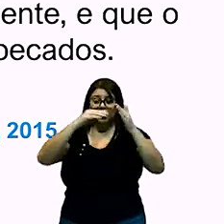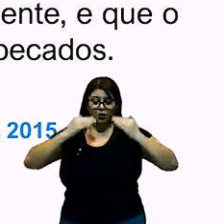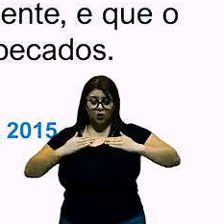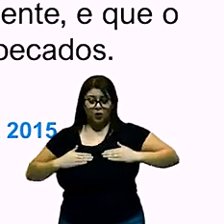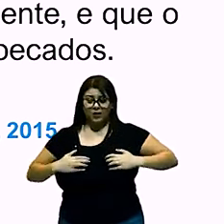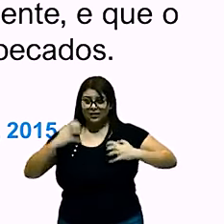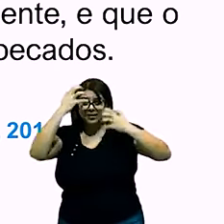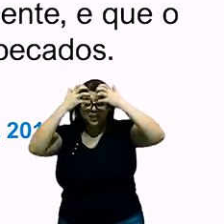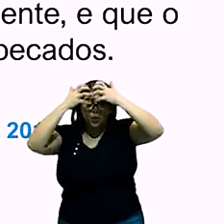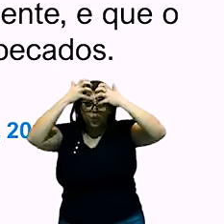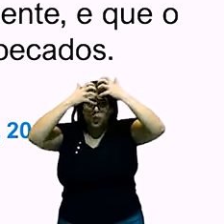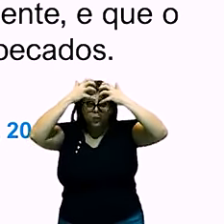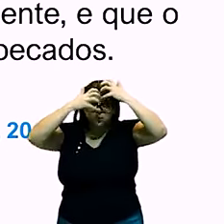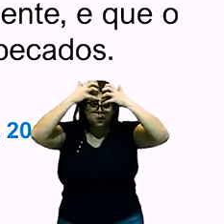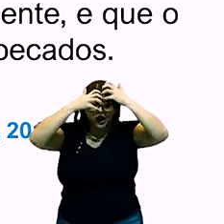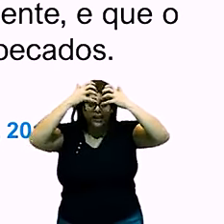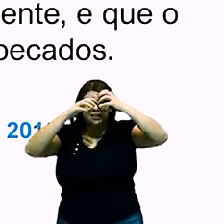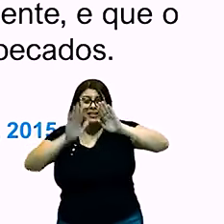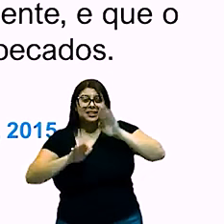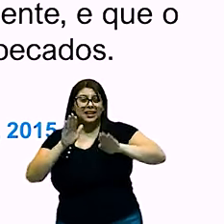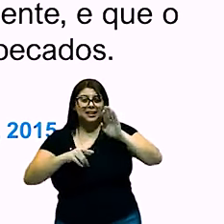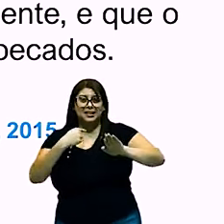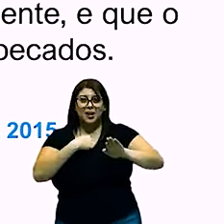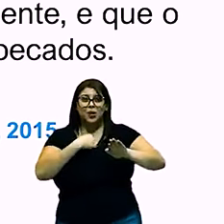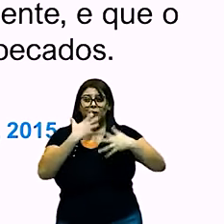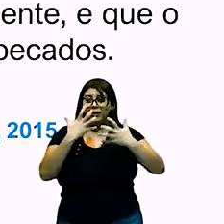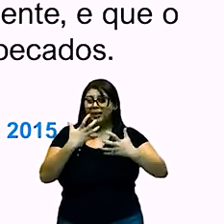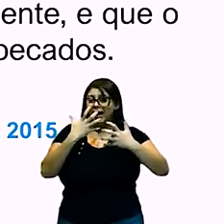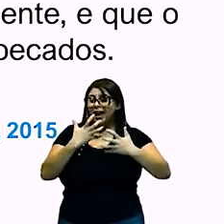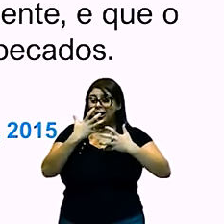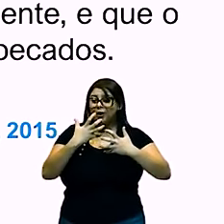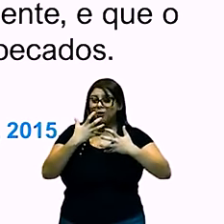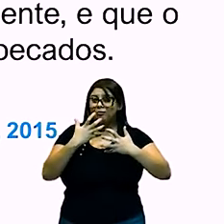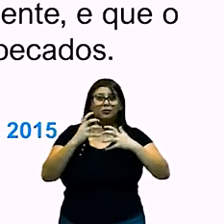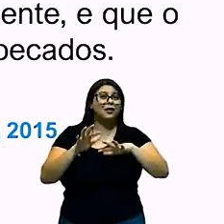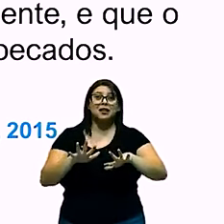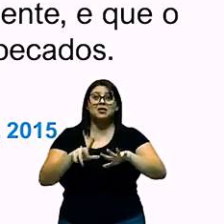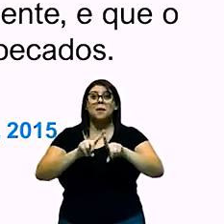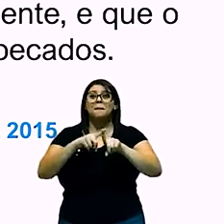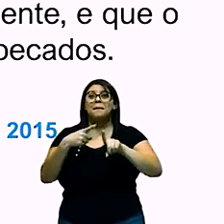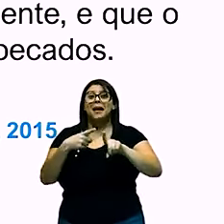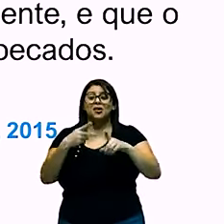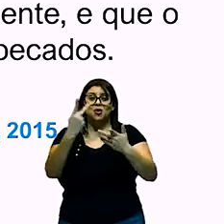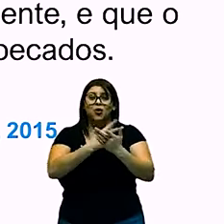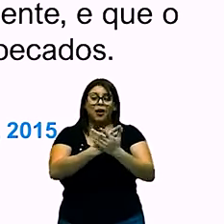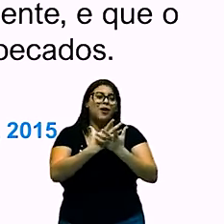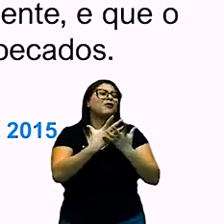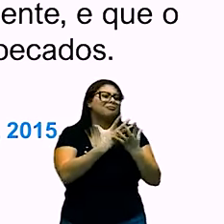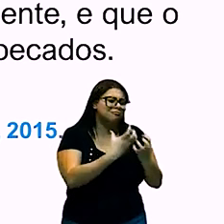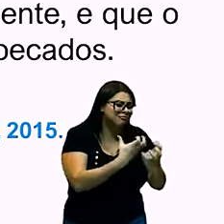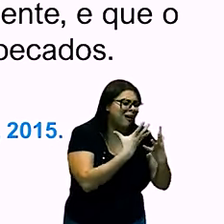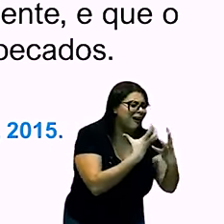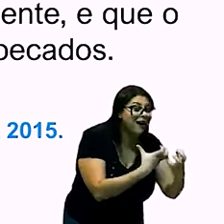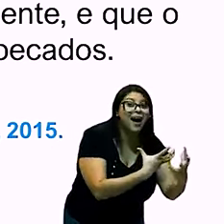mente. E às vezes aquilo que eu quero fazer eu não faço, e aquilo que eu não quero fazer eu acabo fazendo, porque o meu